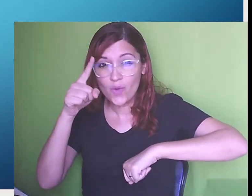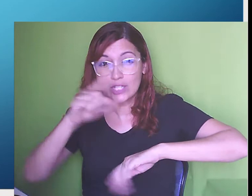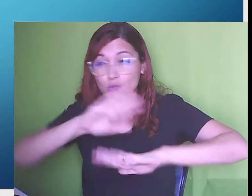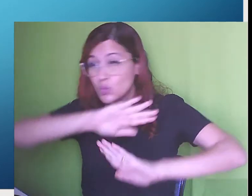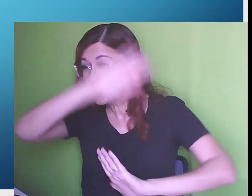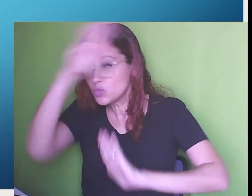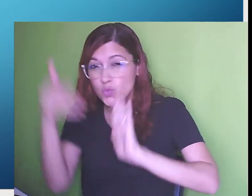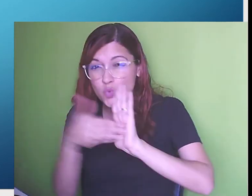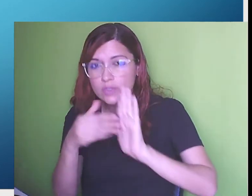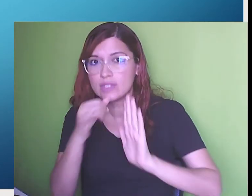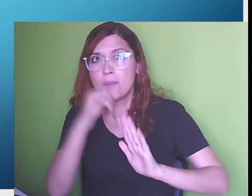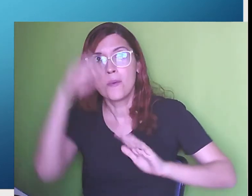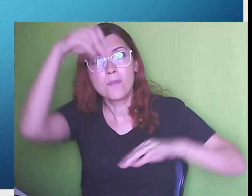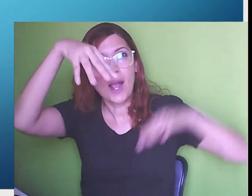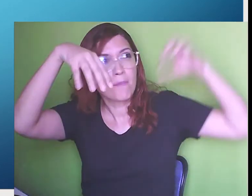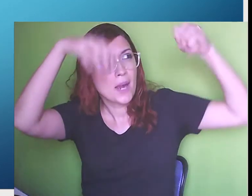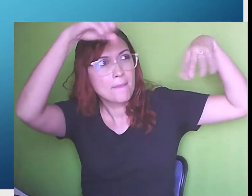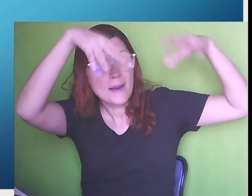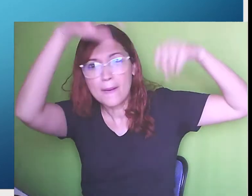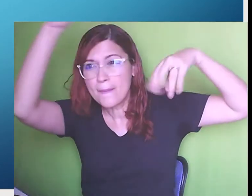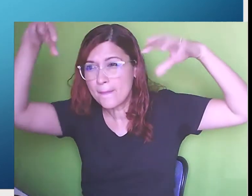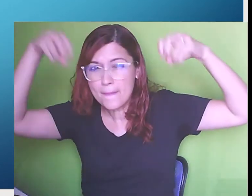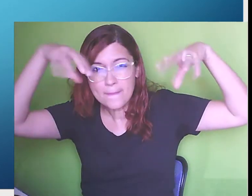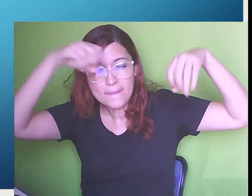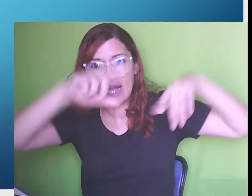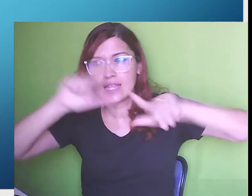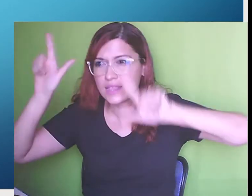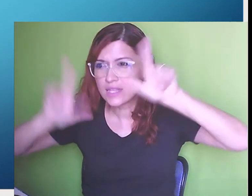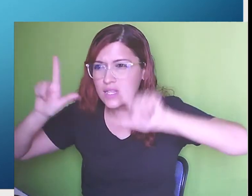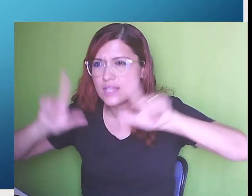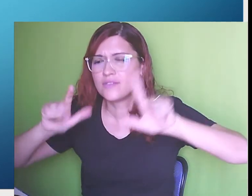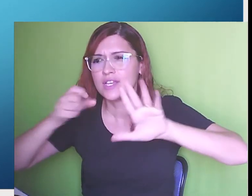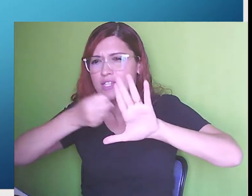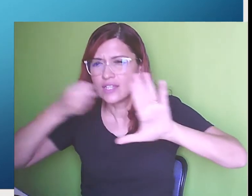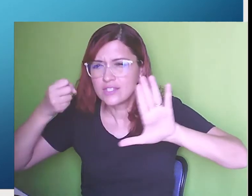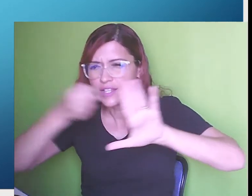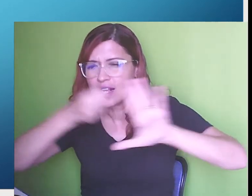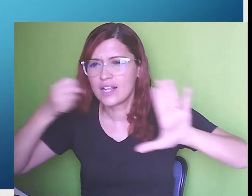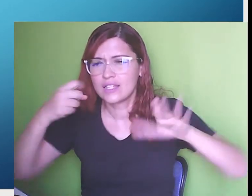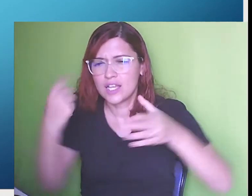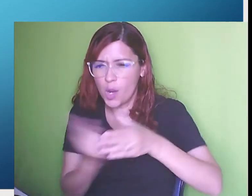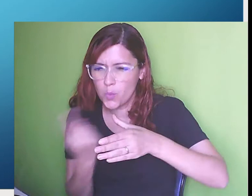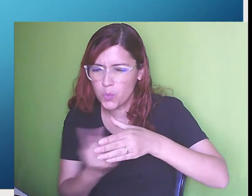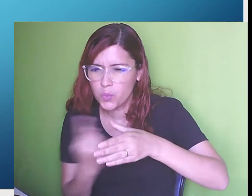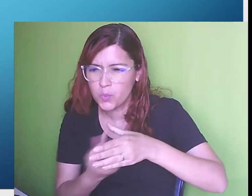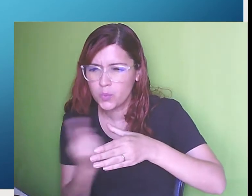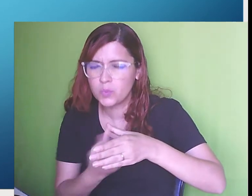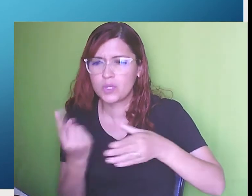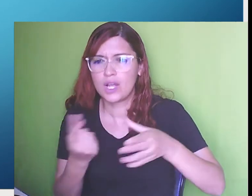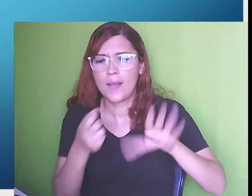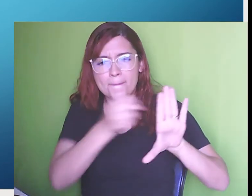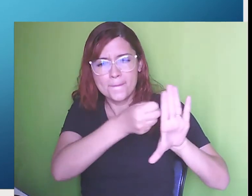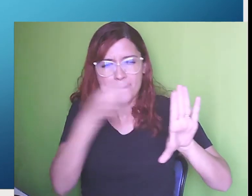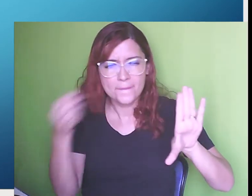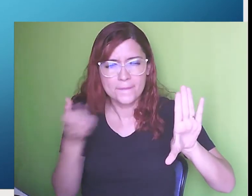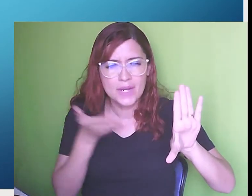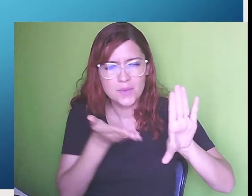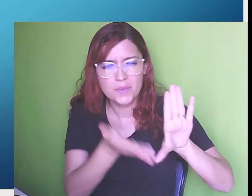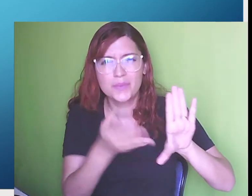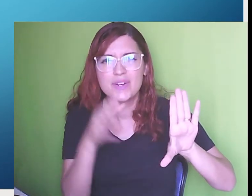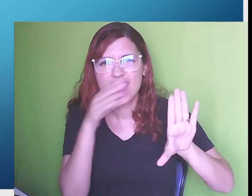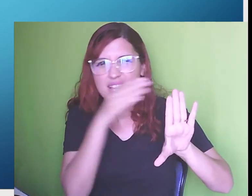Mas, por exemplo, numa casa fica todas as luzes acesas, todos os eletrodomésticos